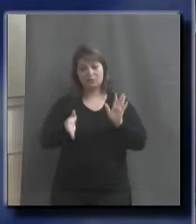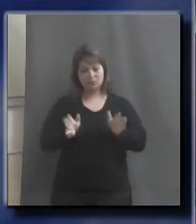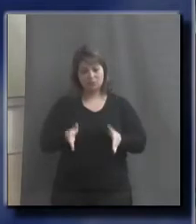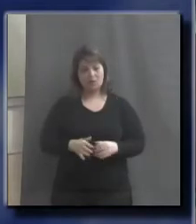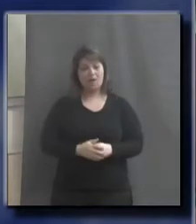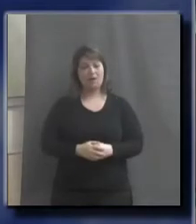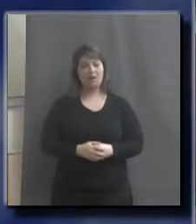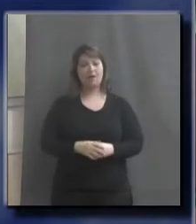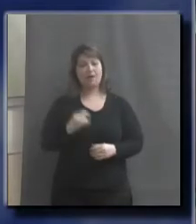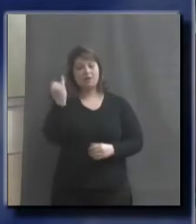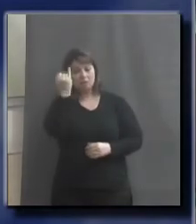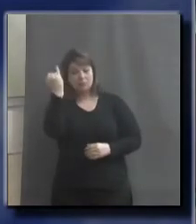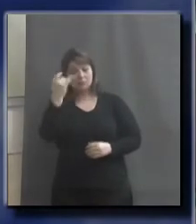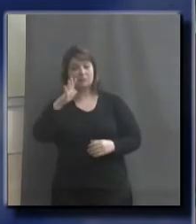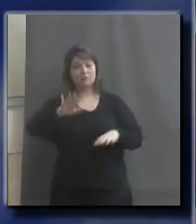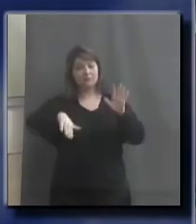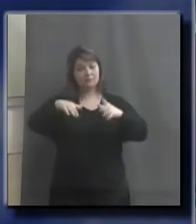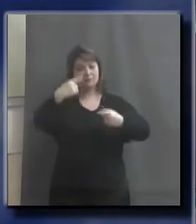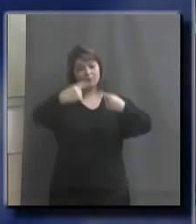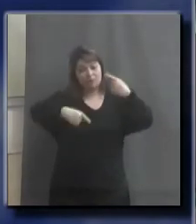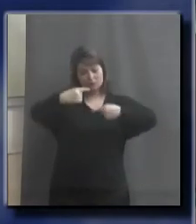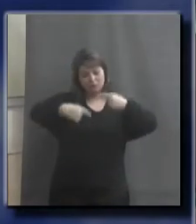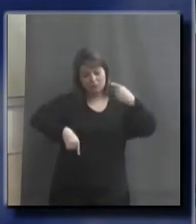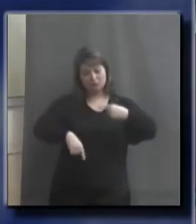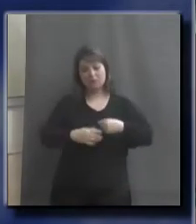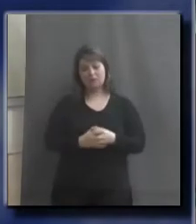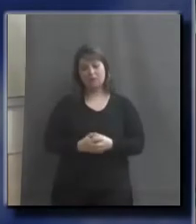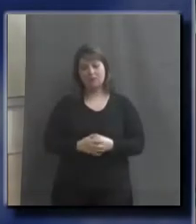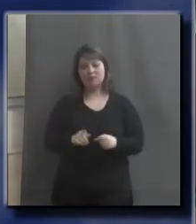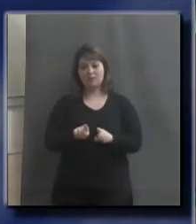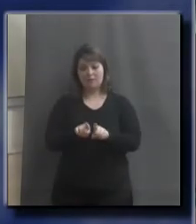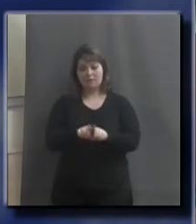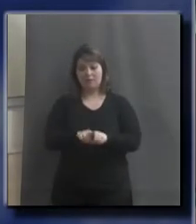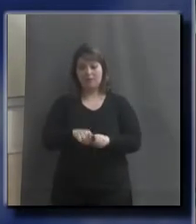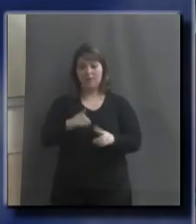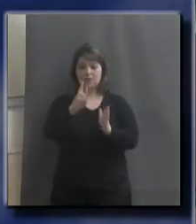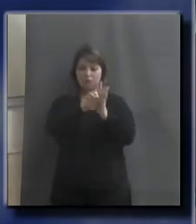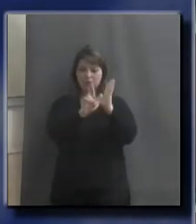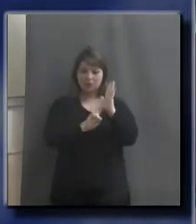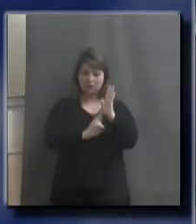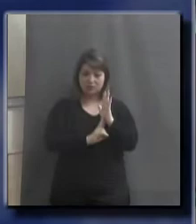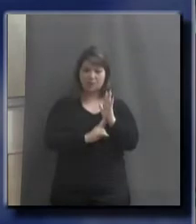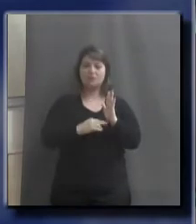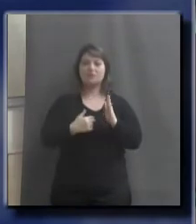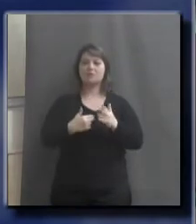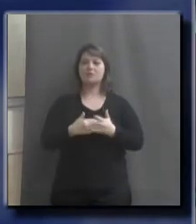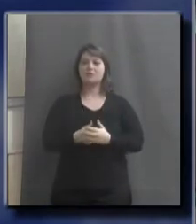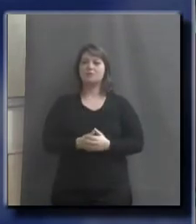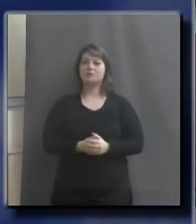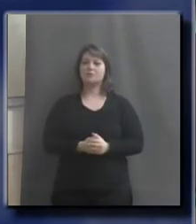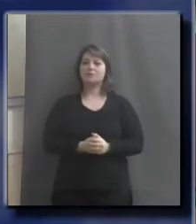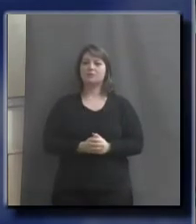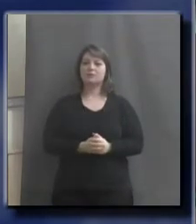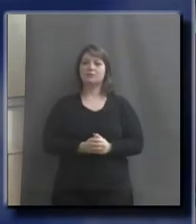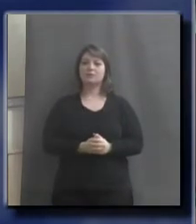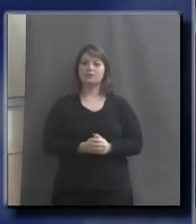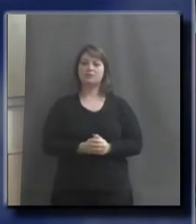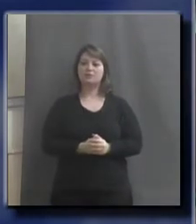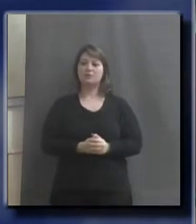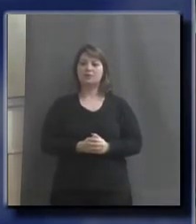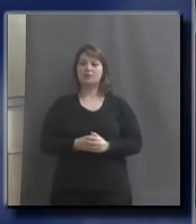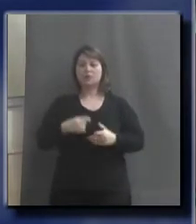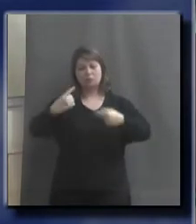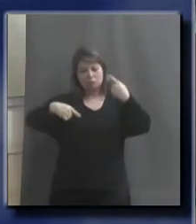inclusive, a importância de algumas discussões relacionadas às diretrizes, entre elas as